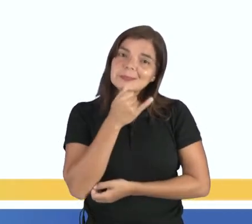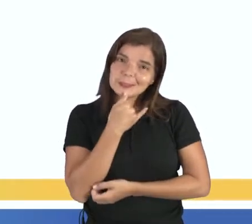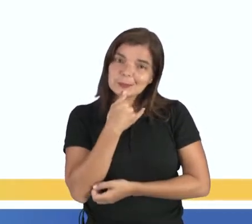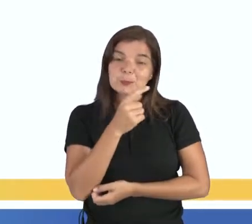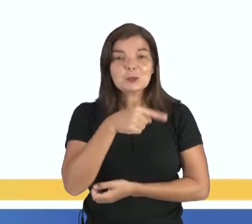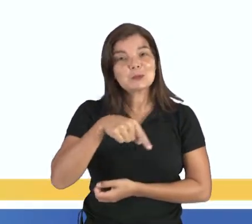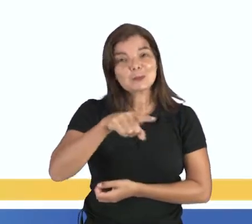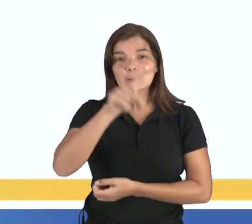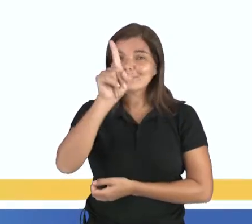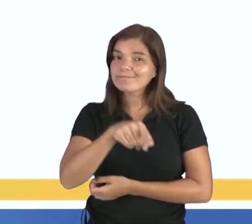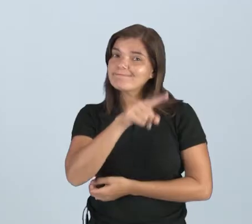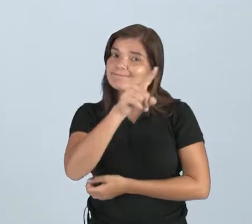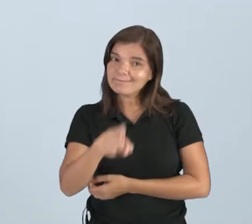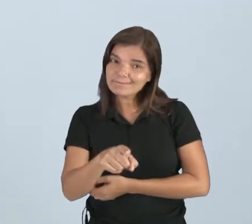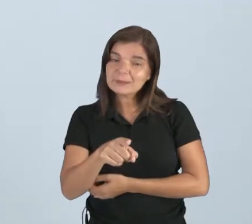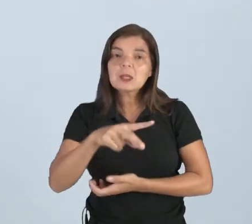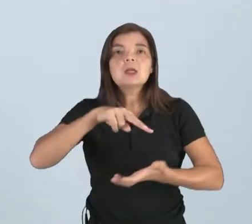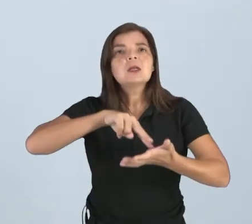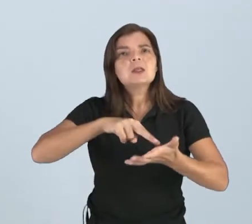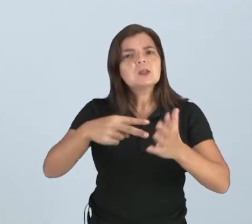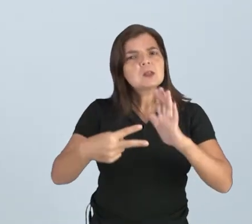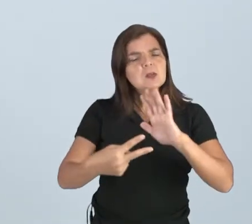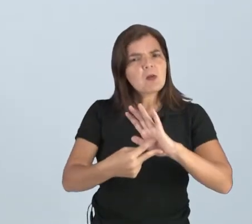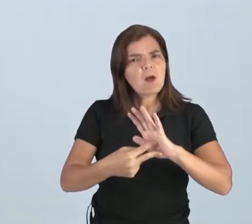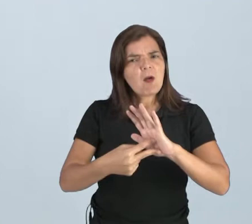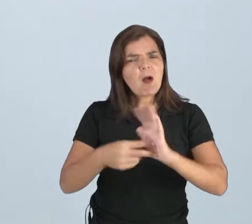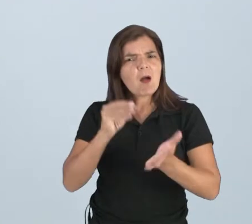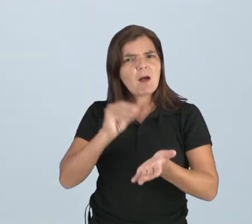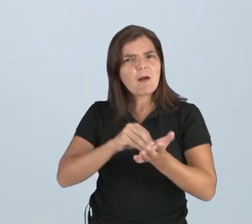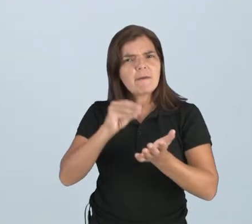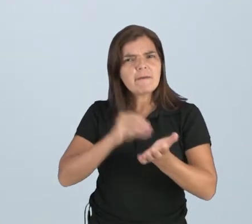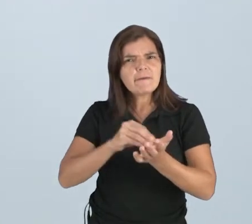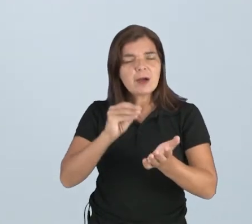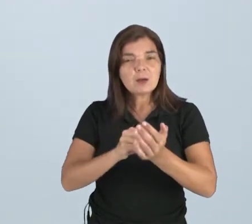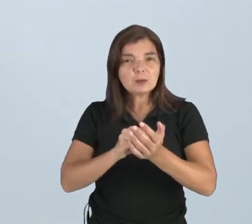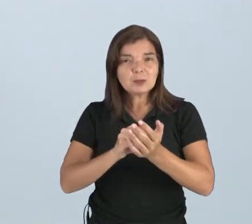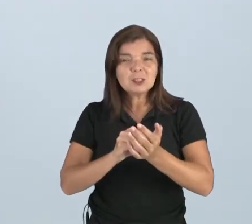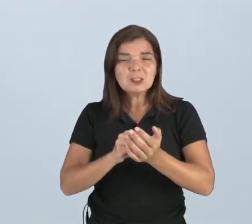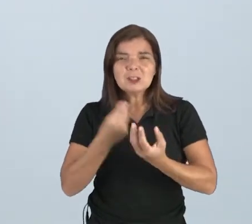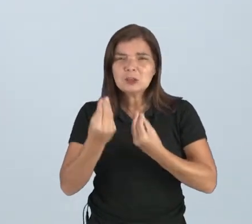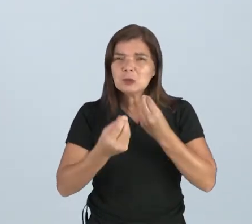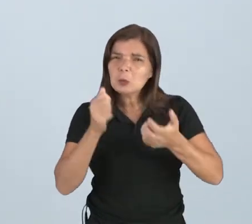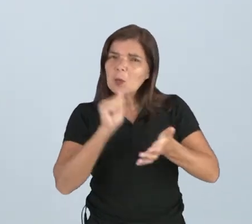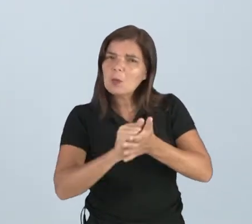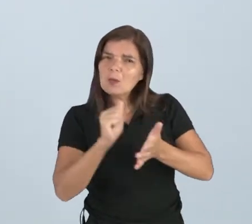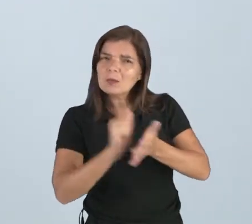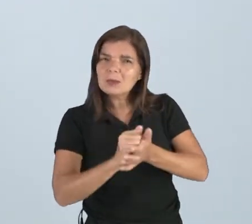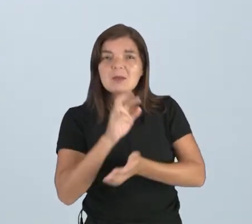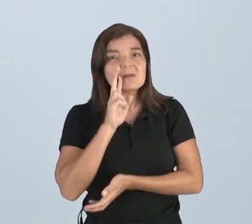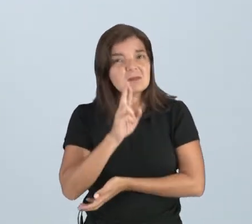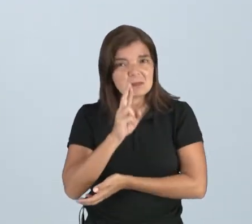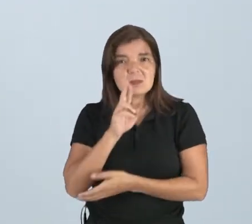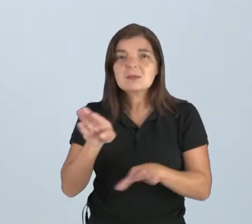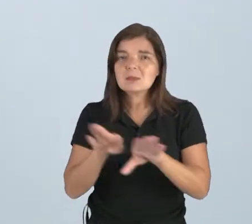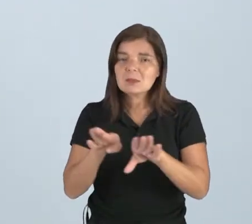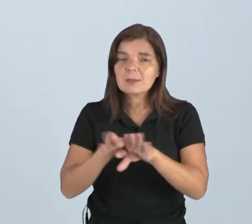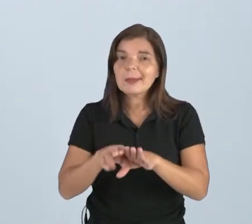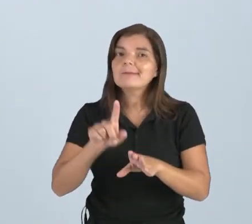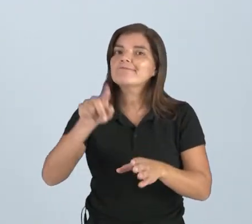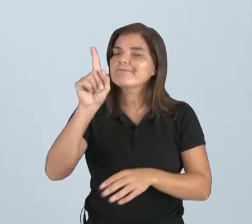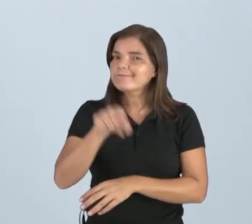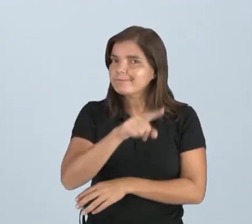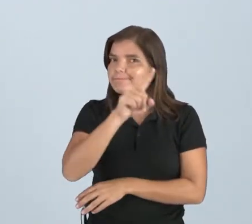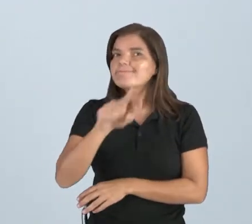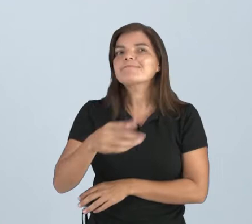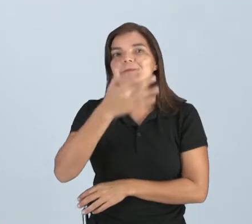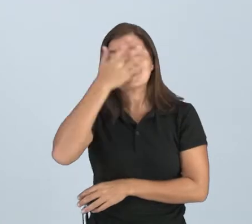você foi desclassificado. Ou seja, a falta de noção com a concordância verbal desclassificou esse candidato. Então vejam que